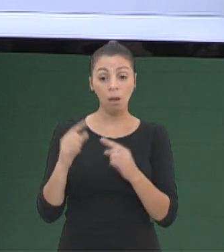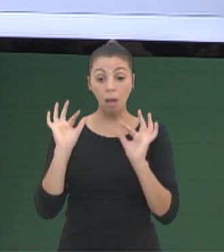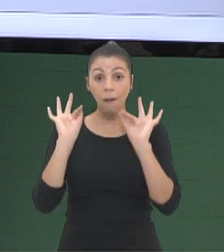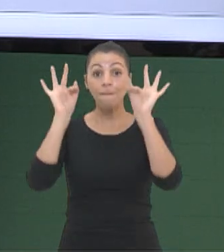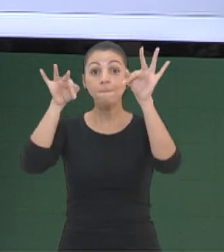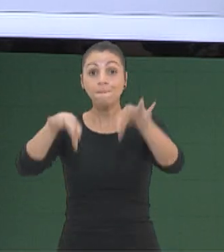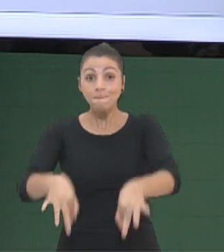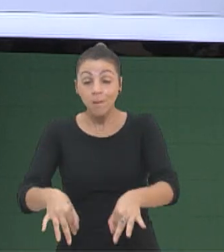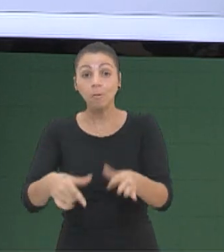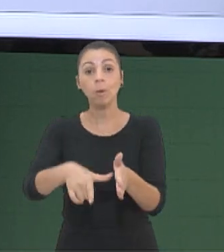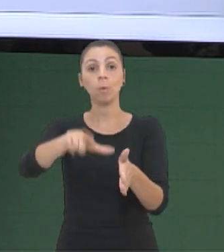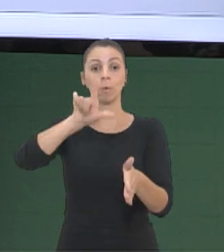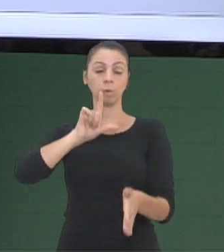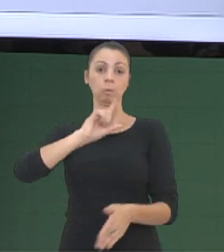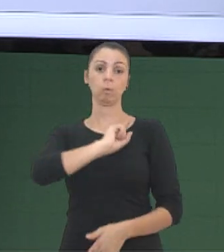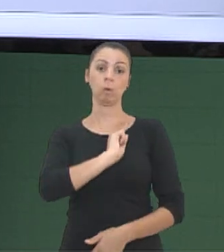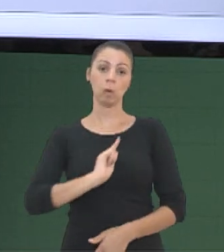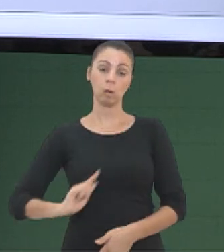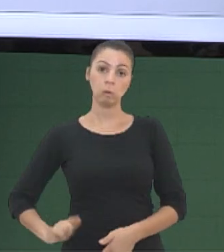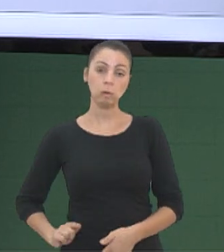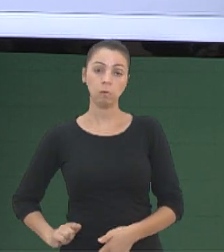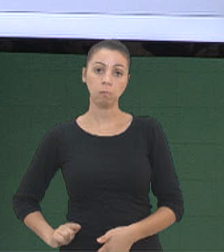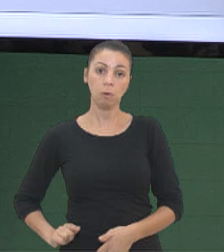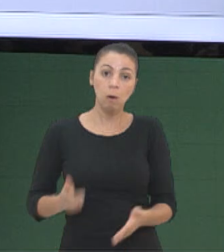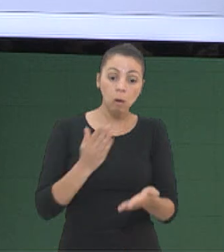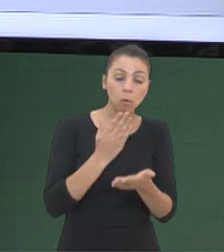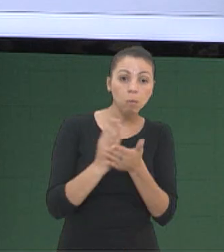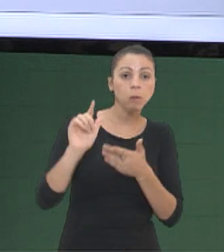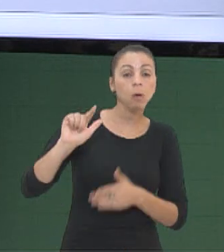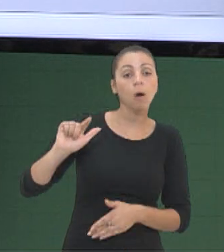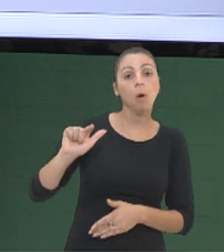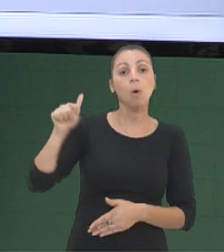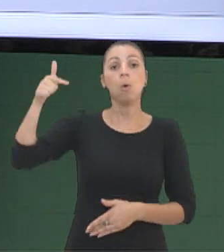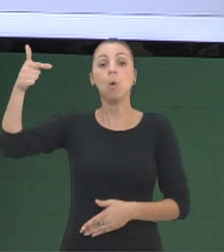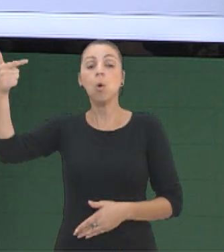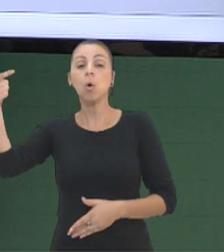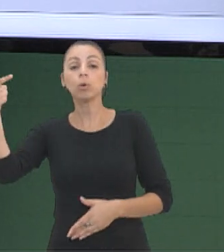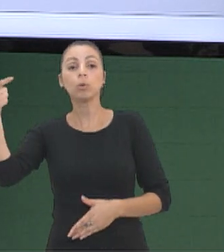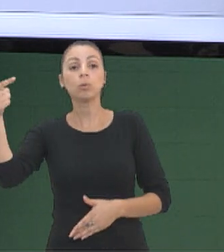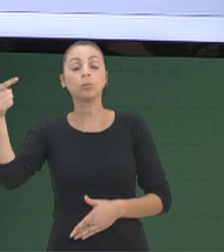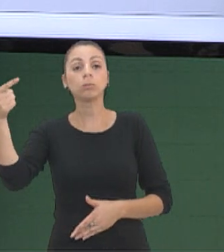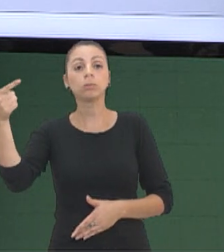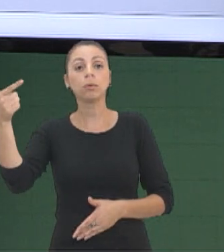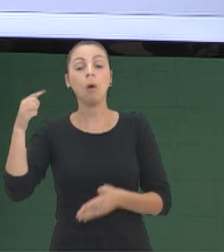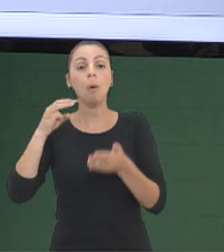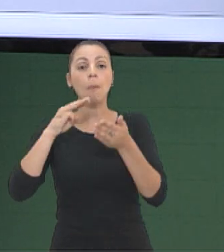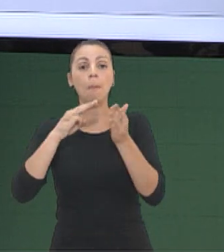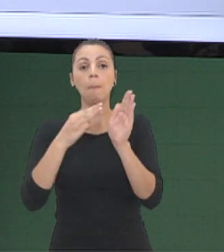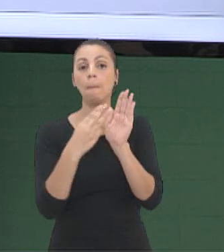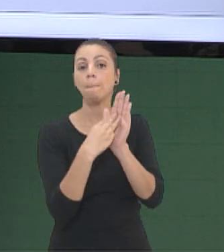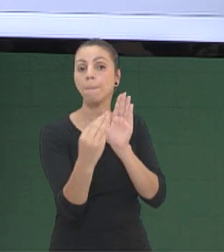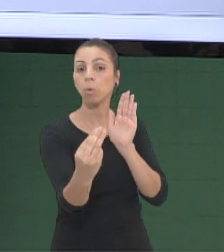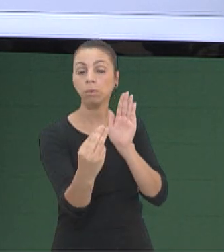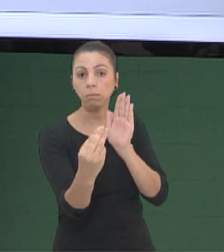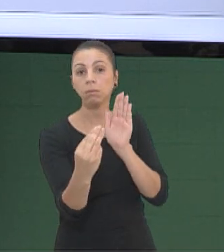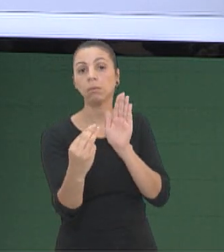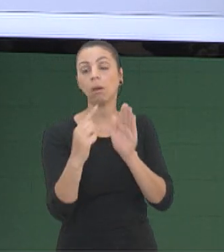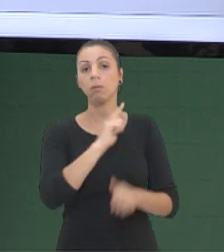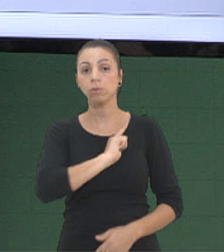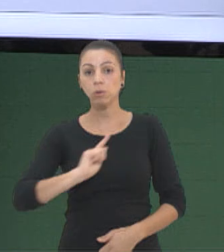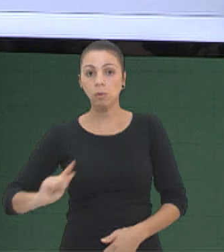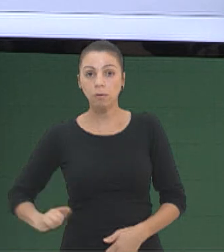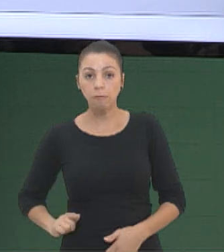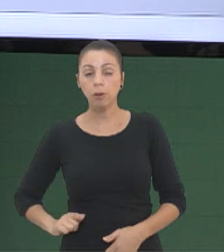antigo regime absolutista e dar início a um novo modelo de governo, um governo que tem